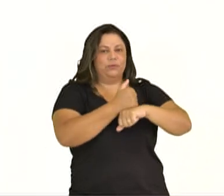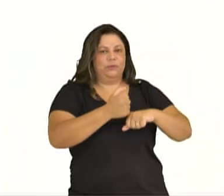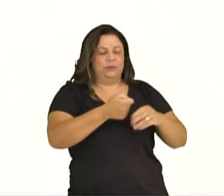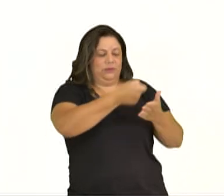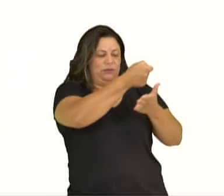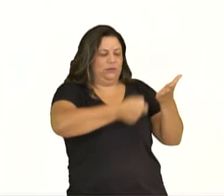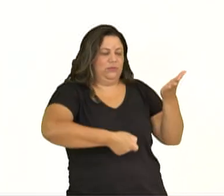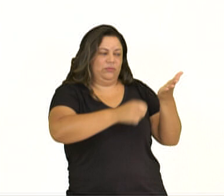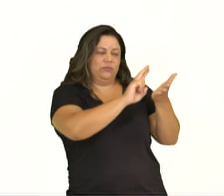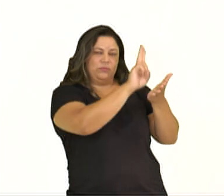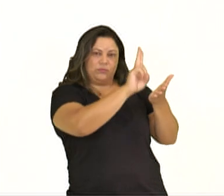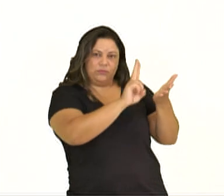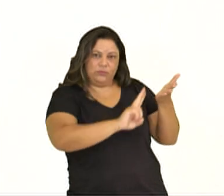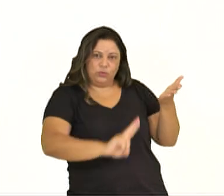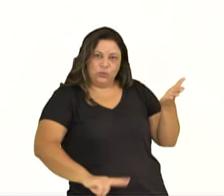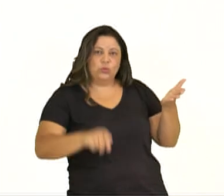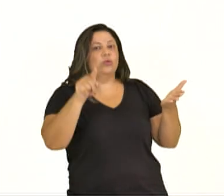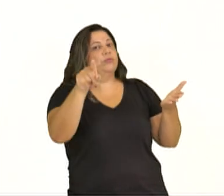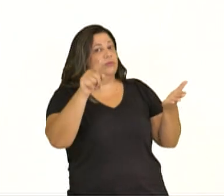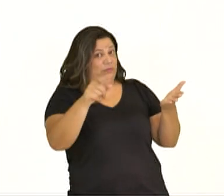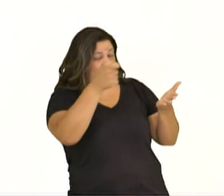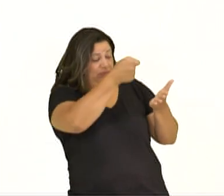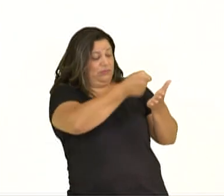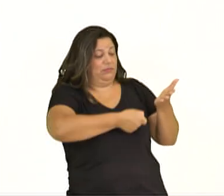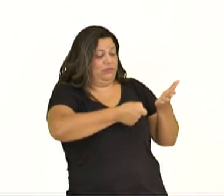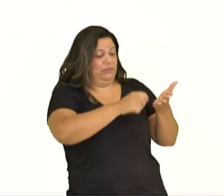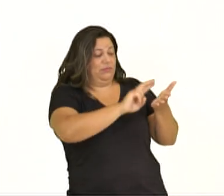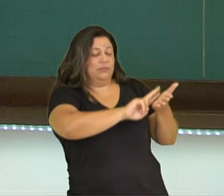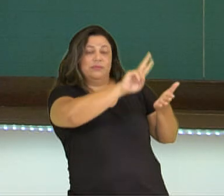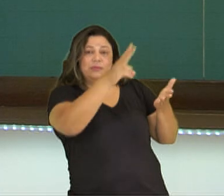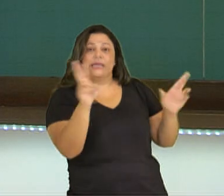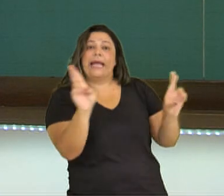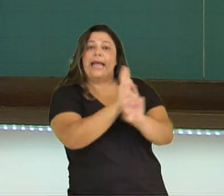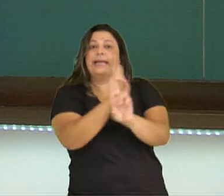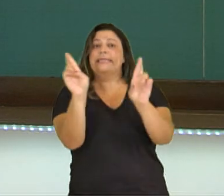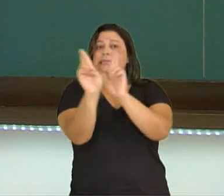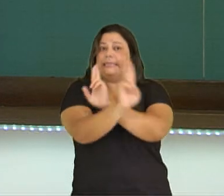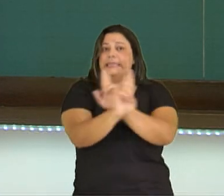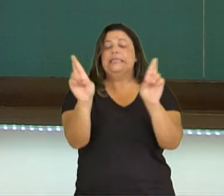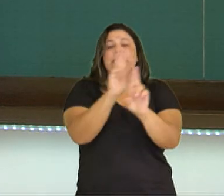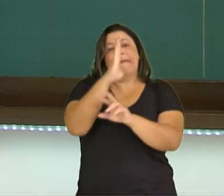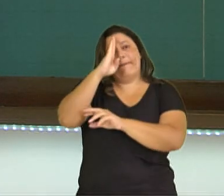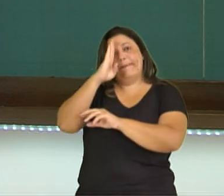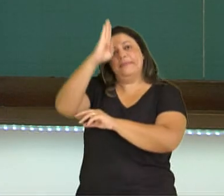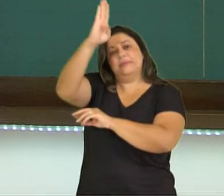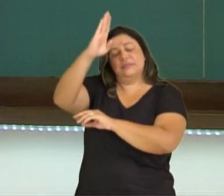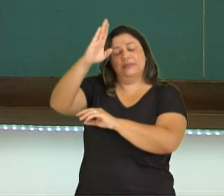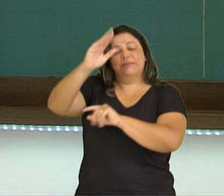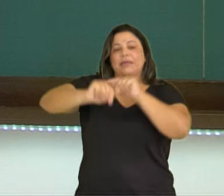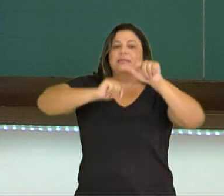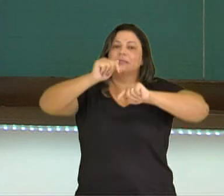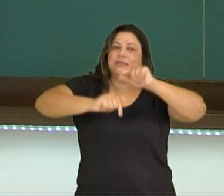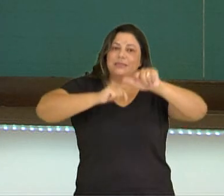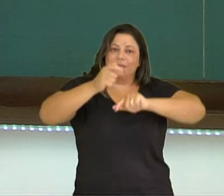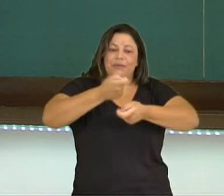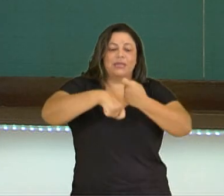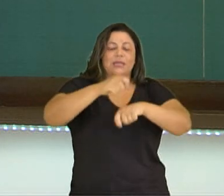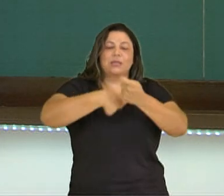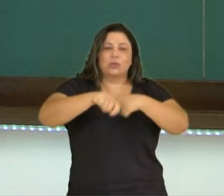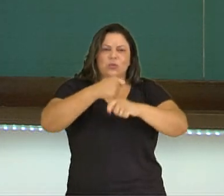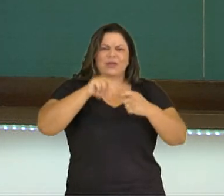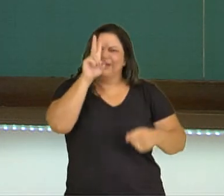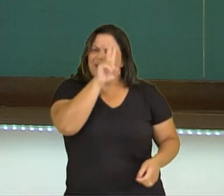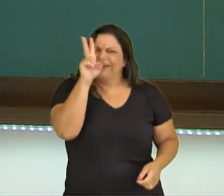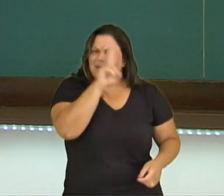nomes das profissões que você escreveu, você vai relacionar com as principais atividades econômicas. Lembram lá que a